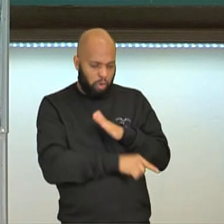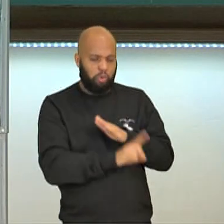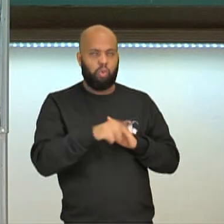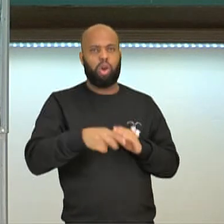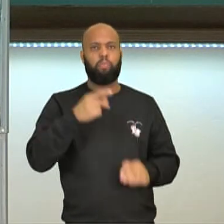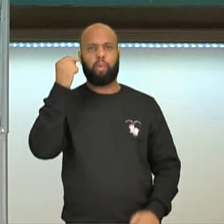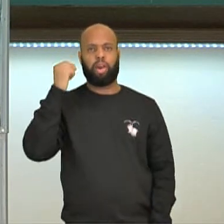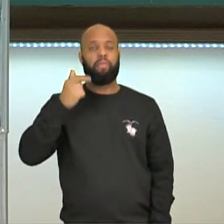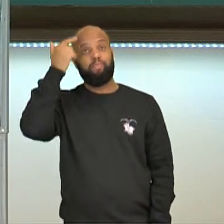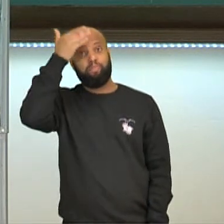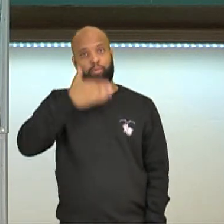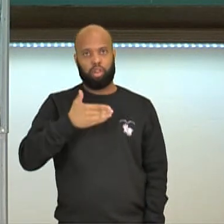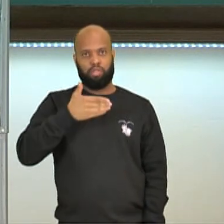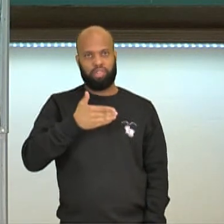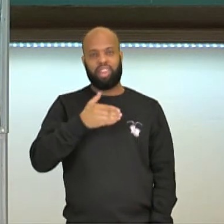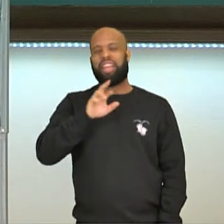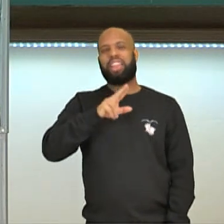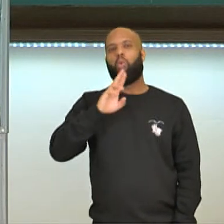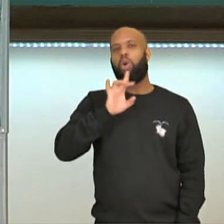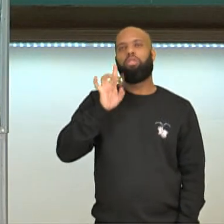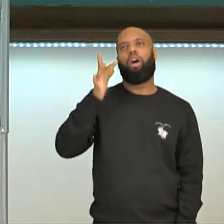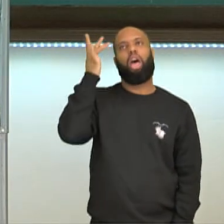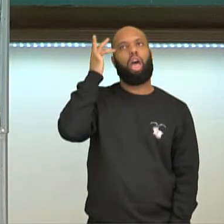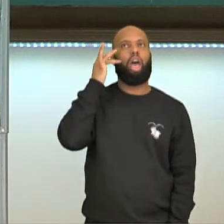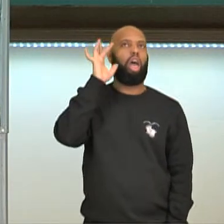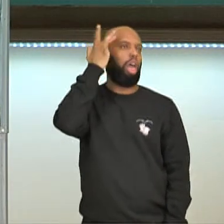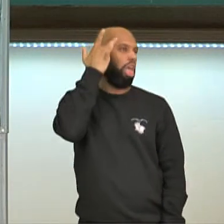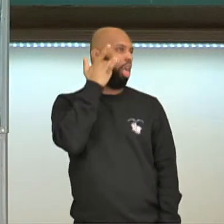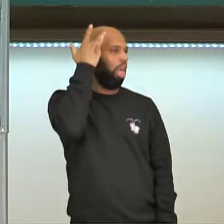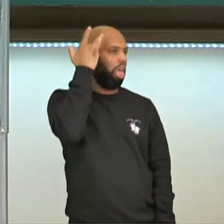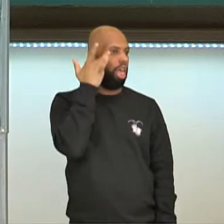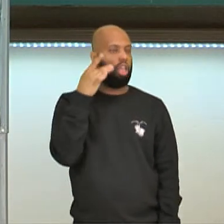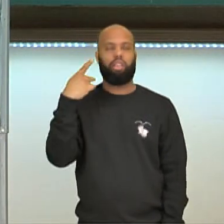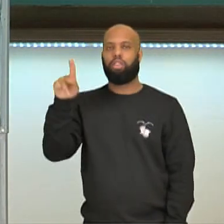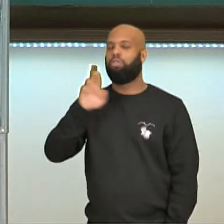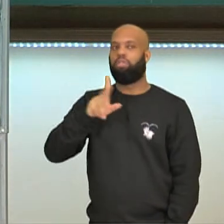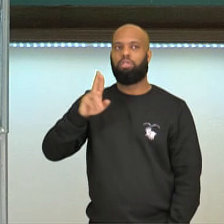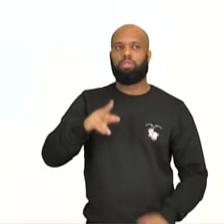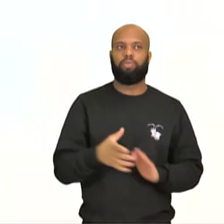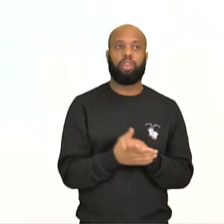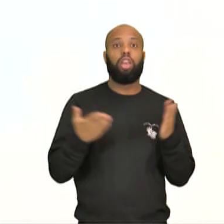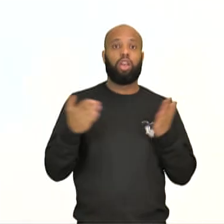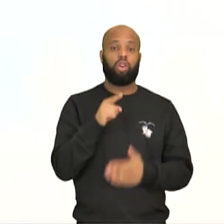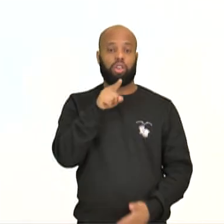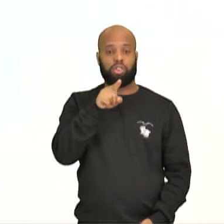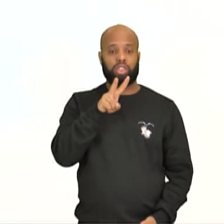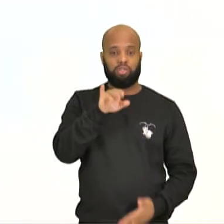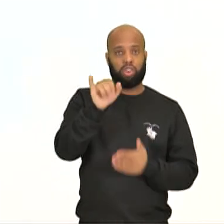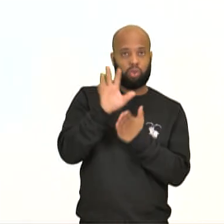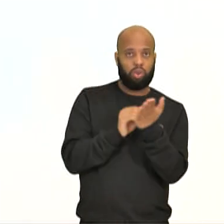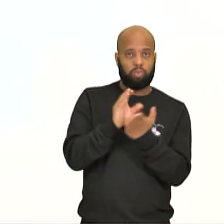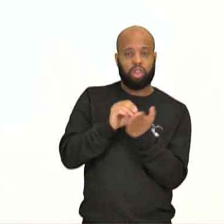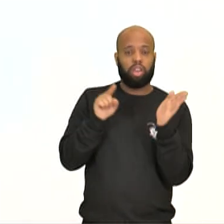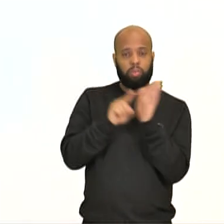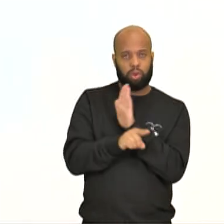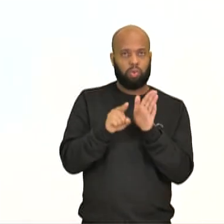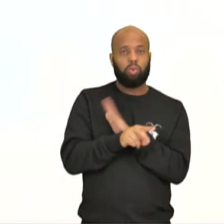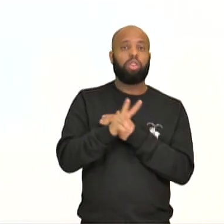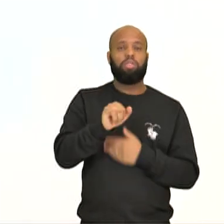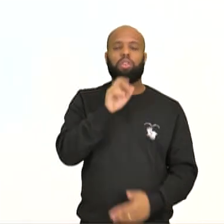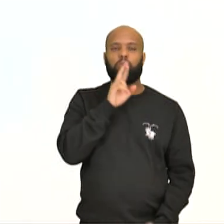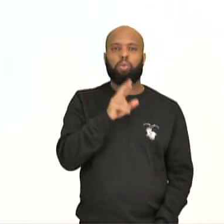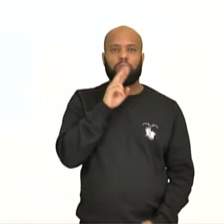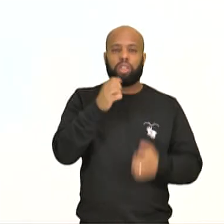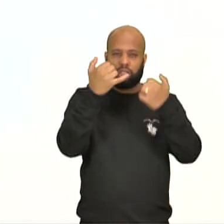essas datações. Não é achismo, não é invenção da Nied Guidon, não. Copie a pergunta no seu caderno e responda. Explique como